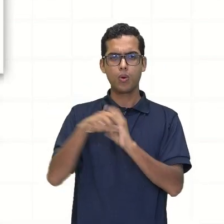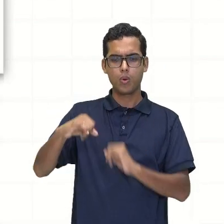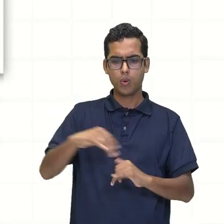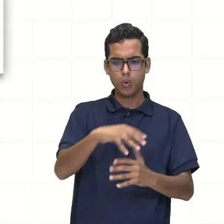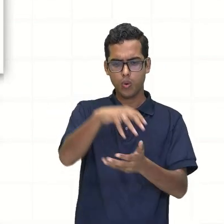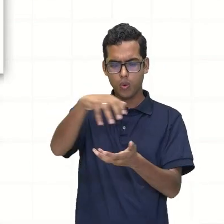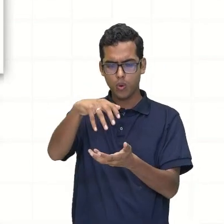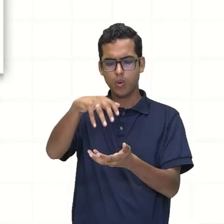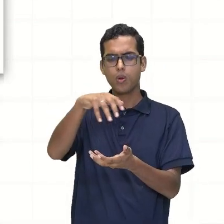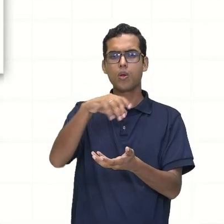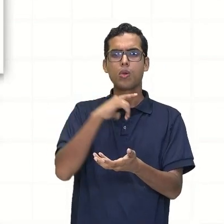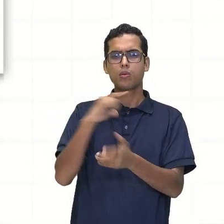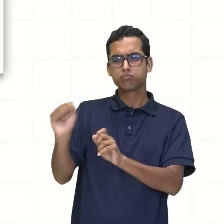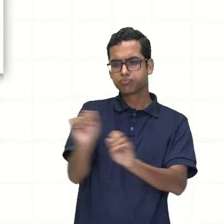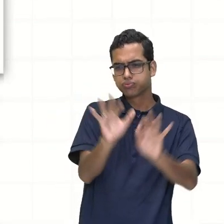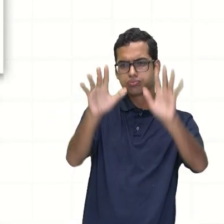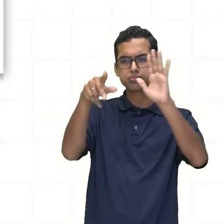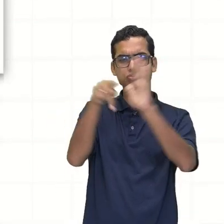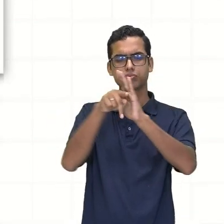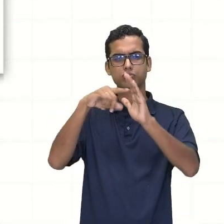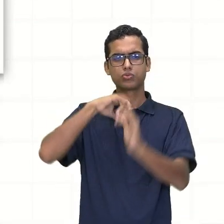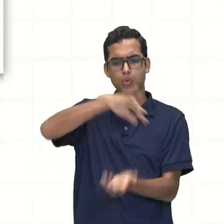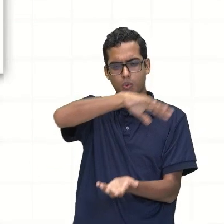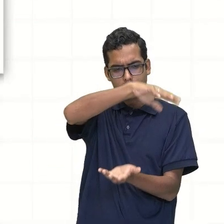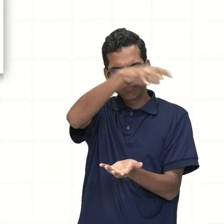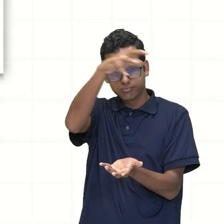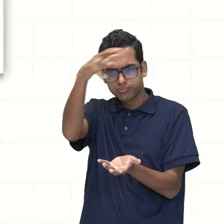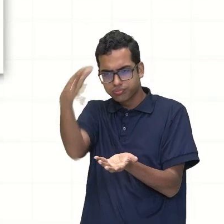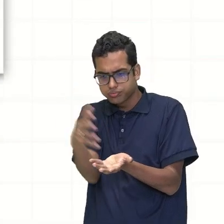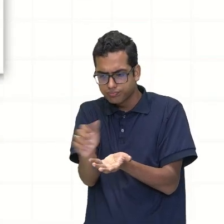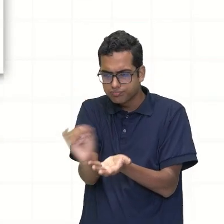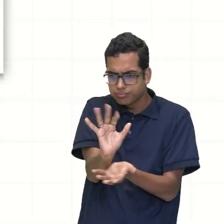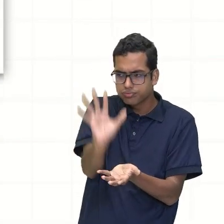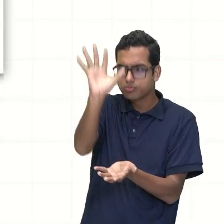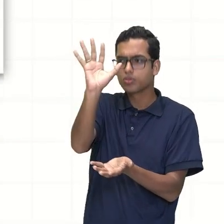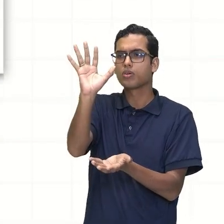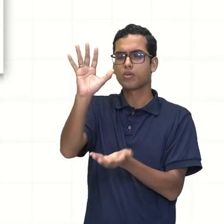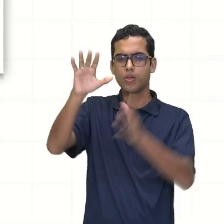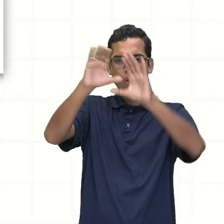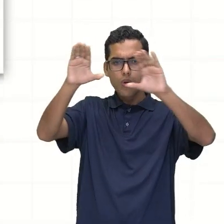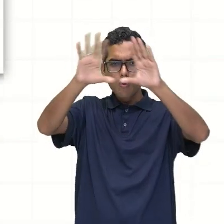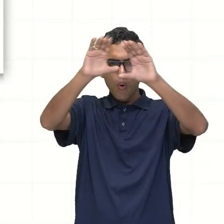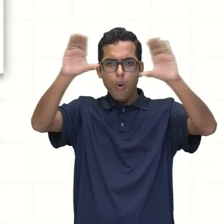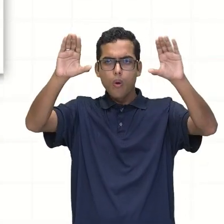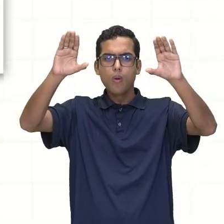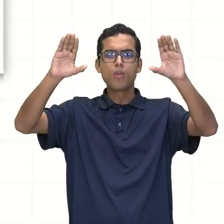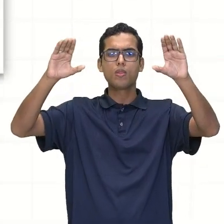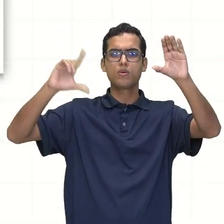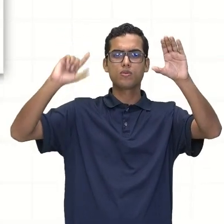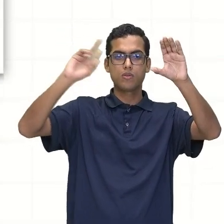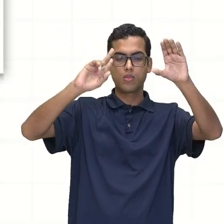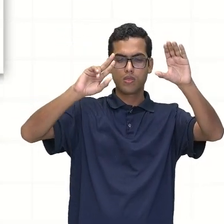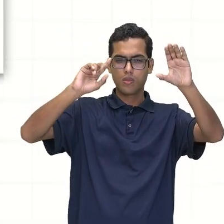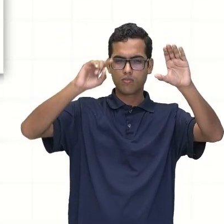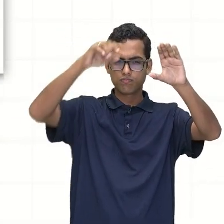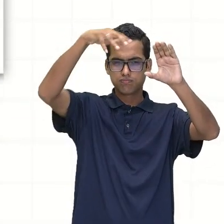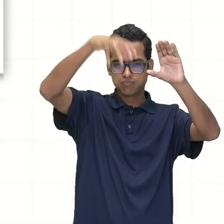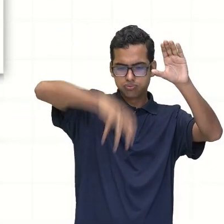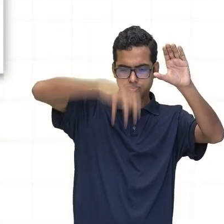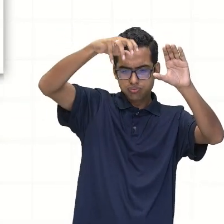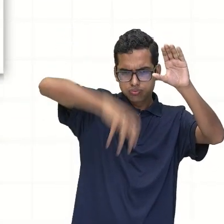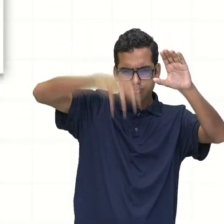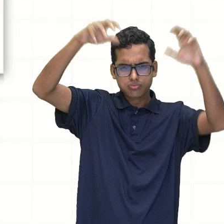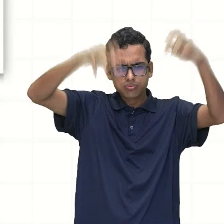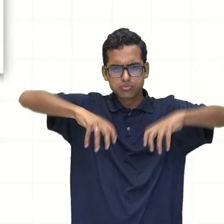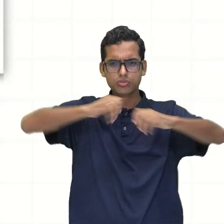acumularem na atmosfera, nas nuvens, e retornar para a superfície terrestre, ela vem aqui com chuva ácida, né? Ou